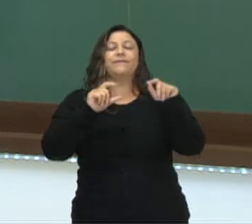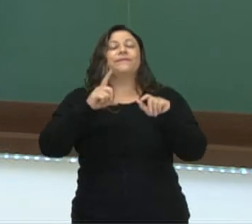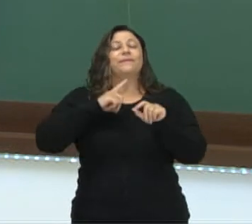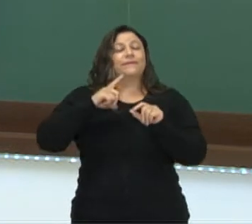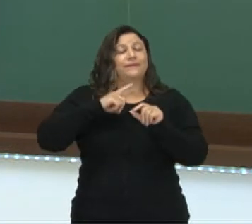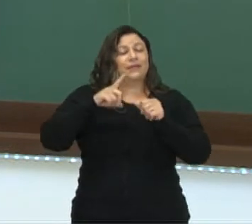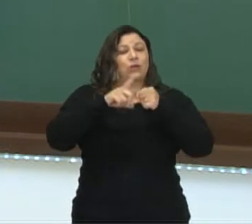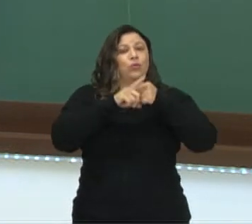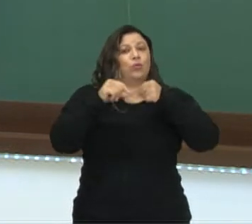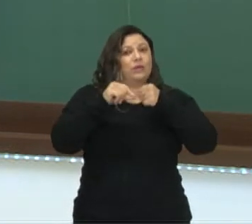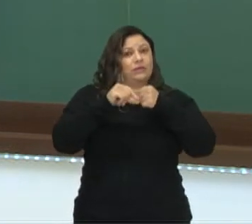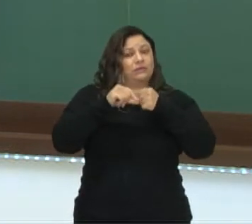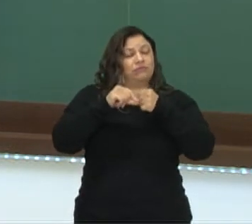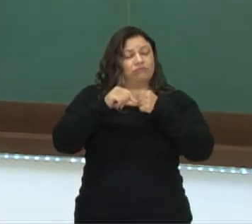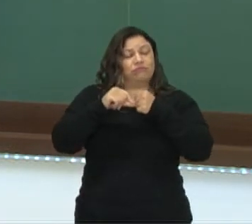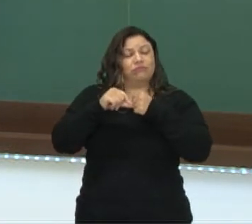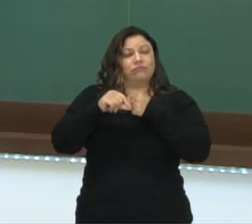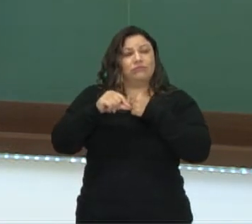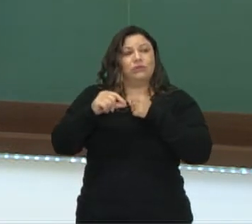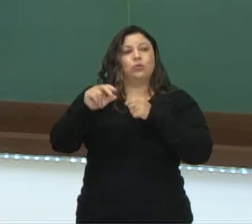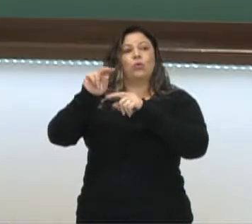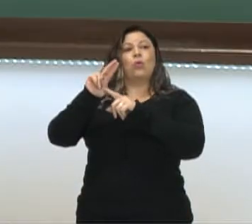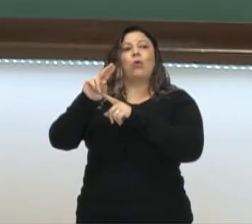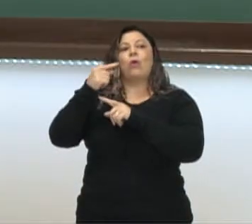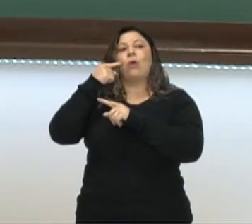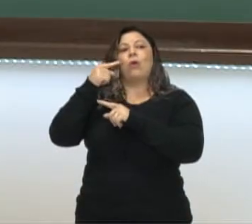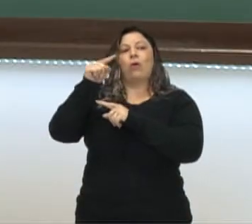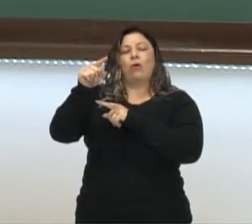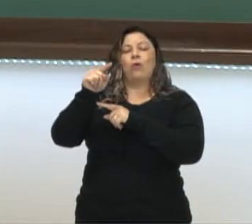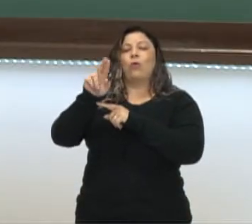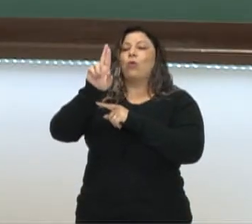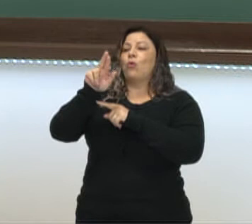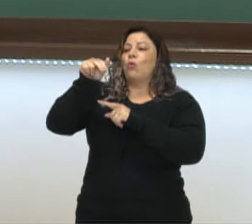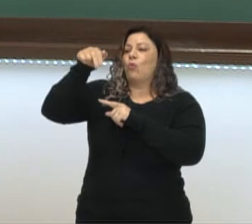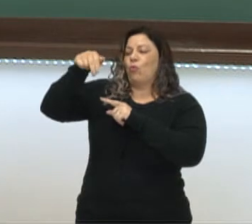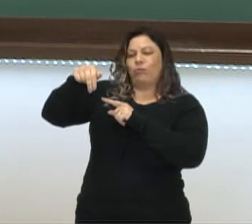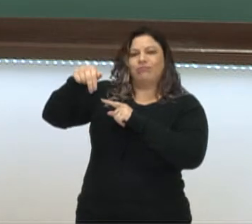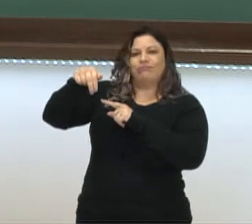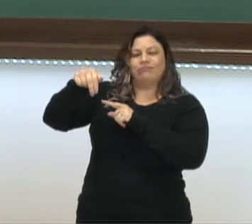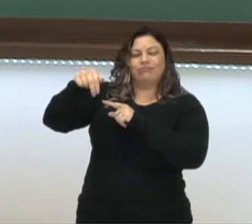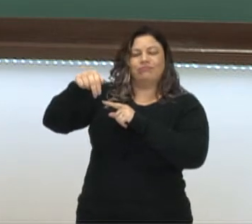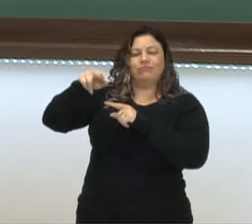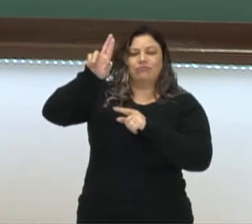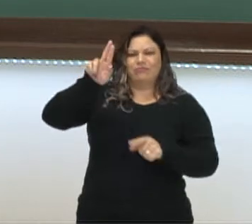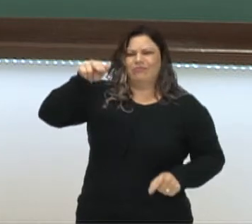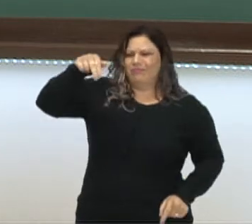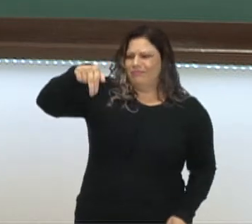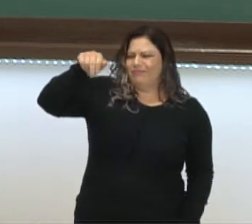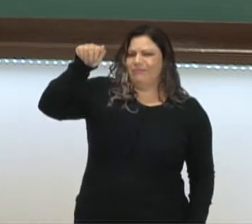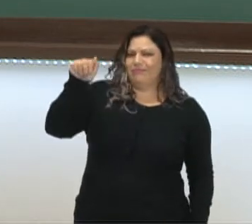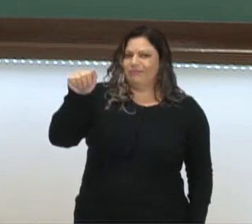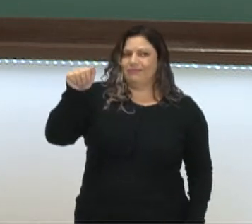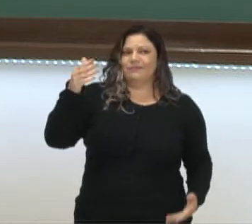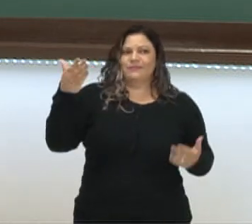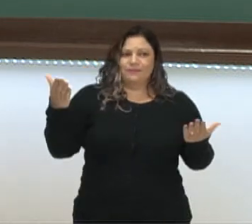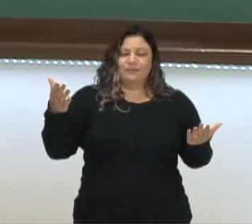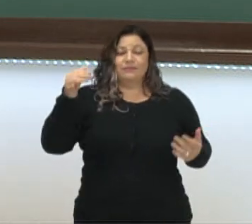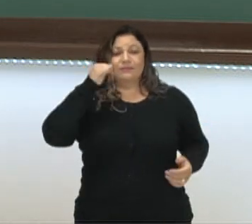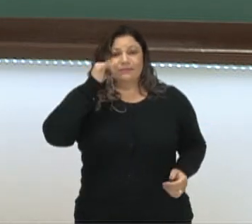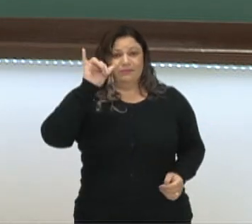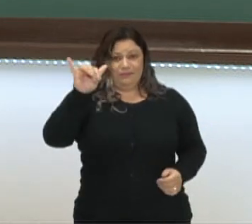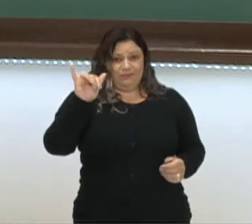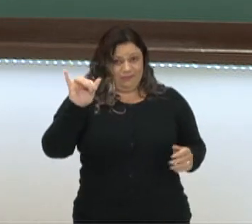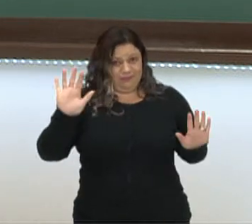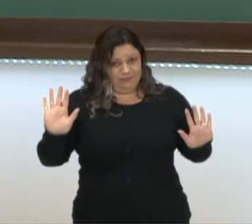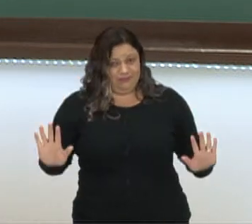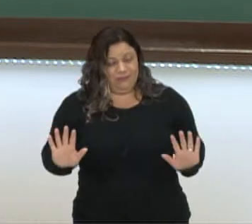artigo indefinido un, porque senão ficaria unarma, una arma, né? Então, para evitar esse